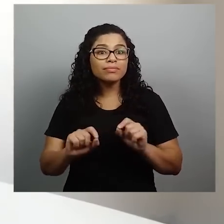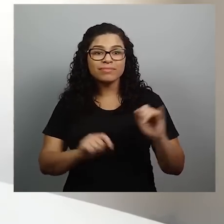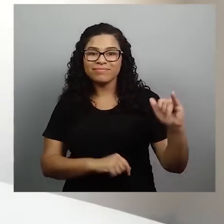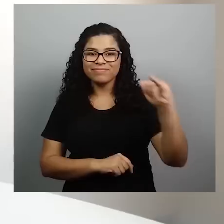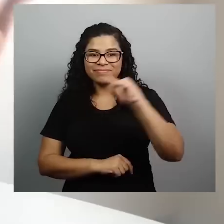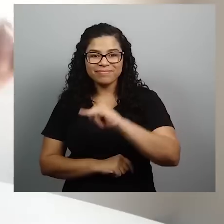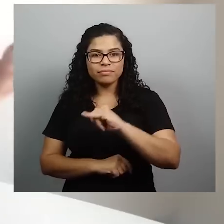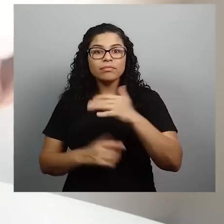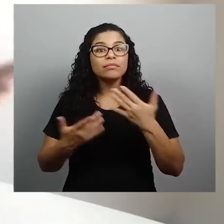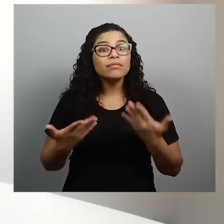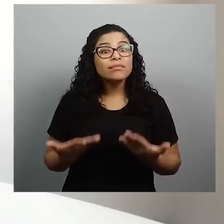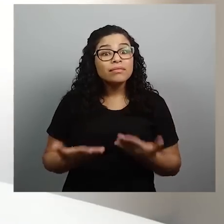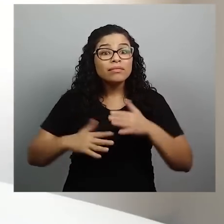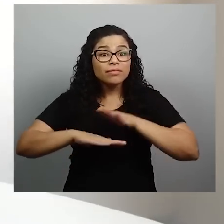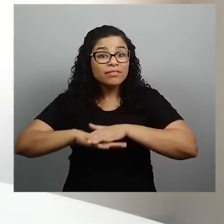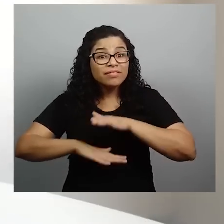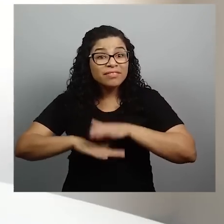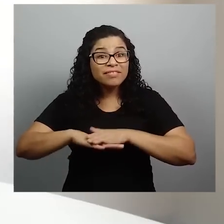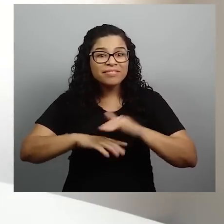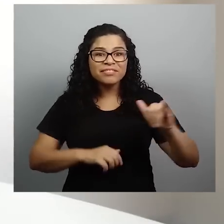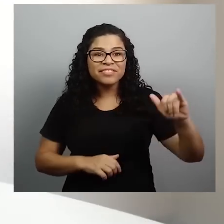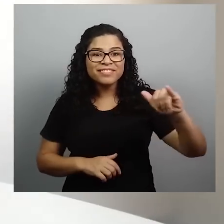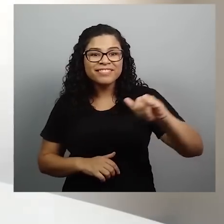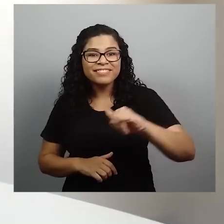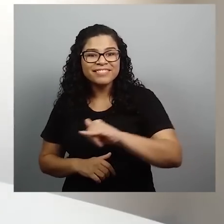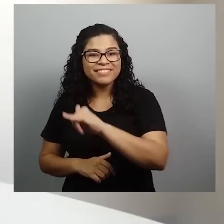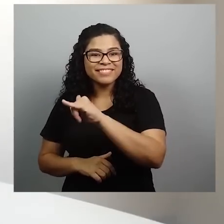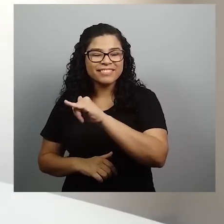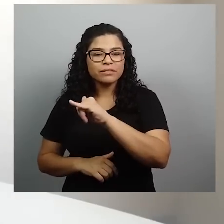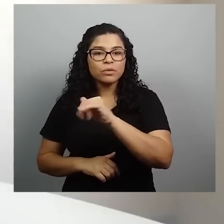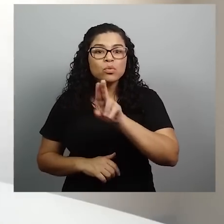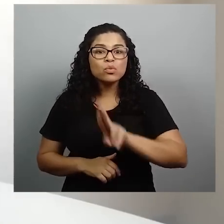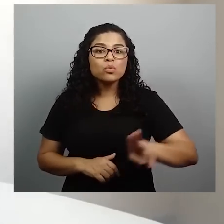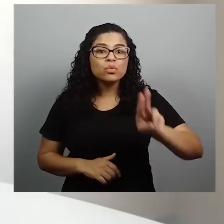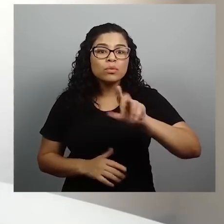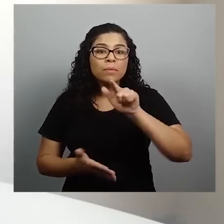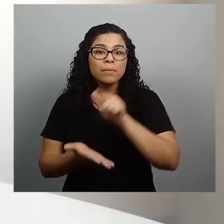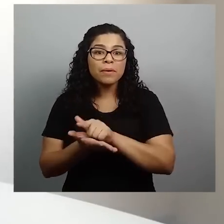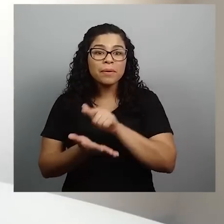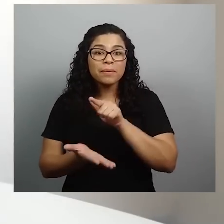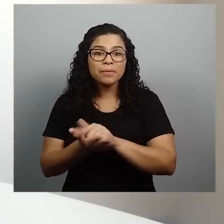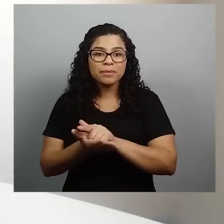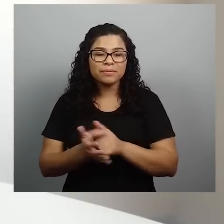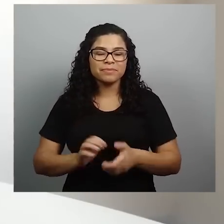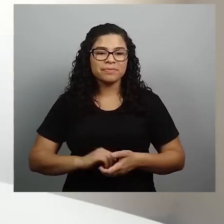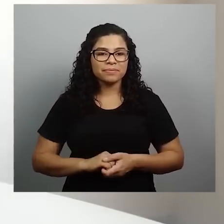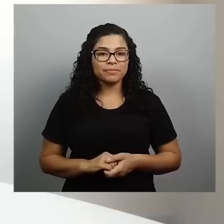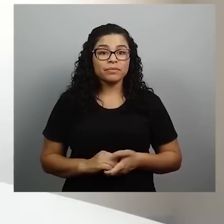conversando sobre aviões. Que tal fazermos planadores com